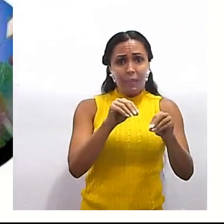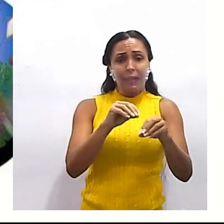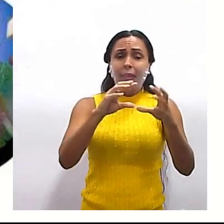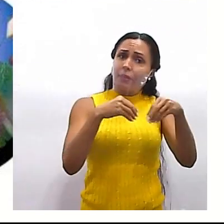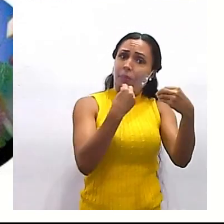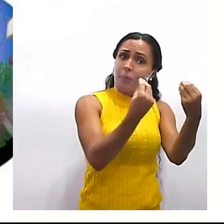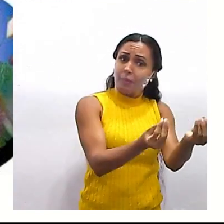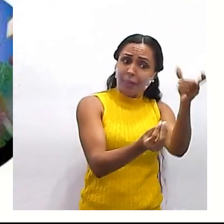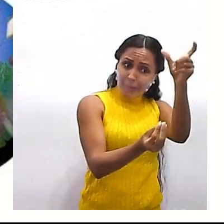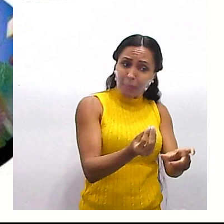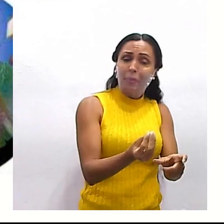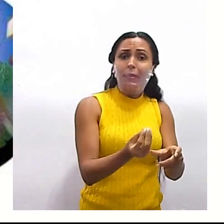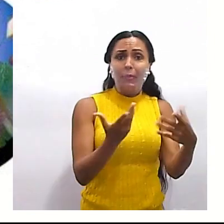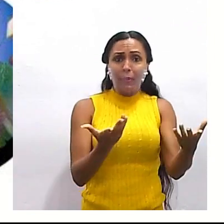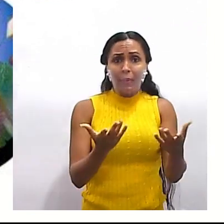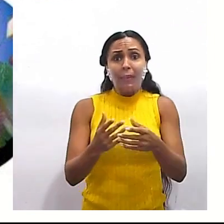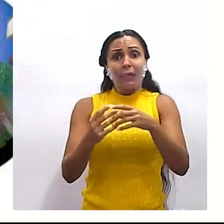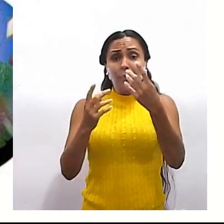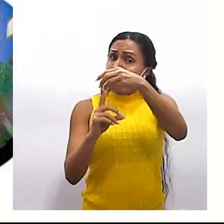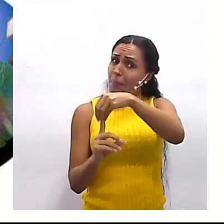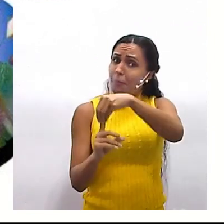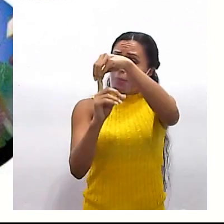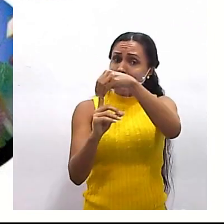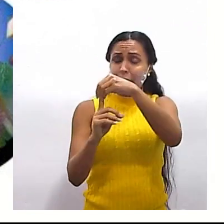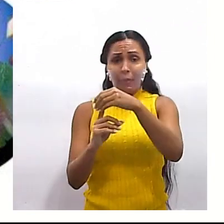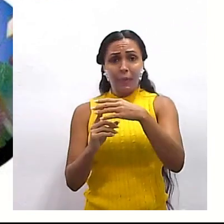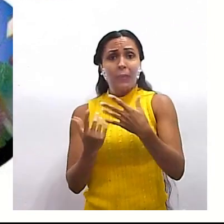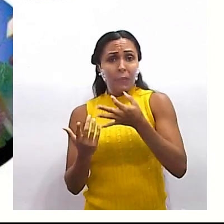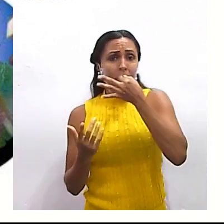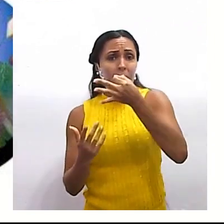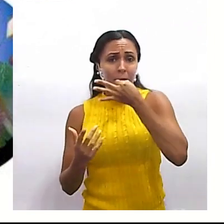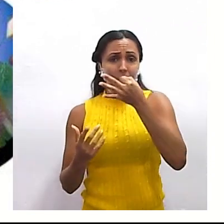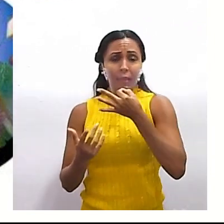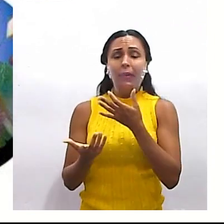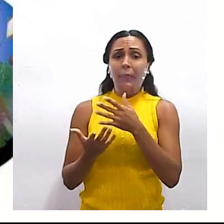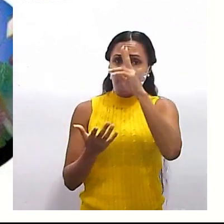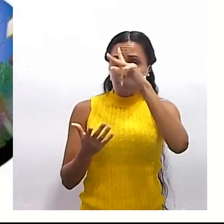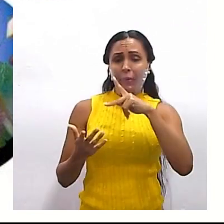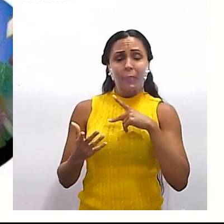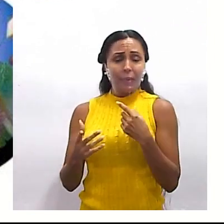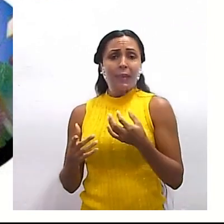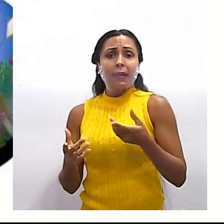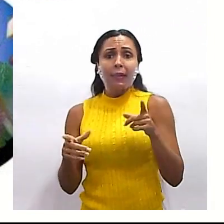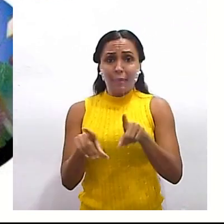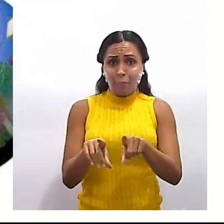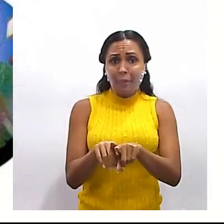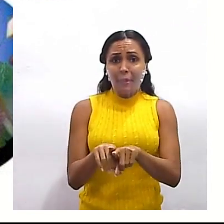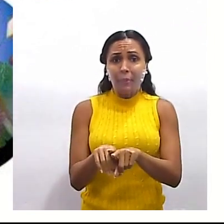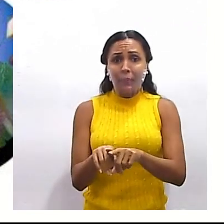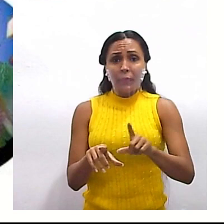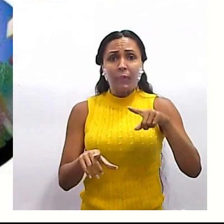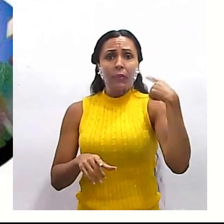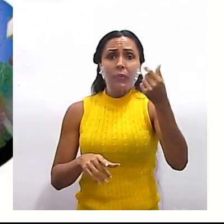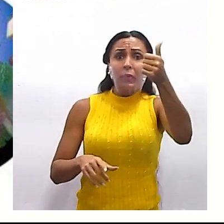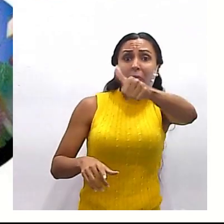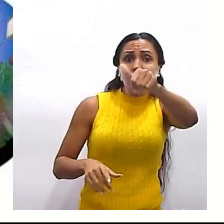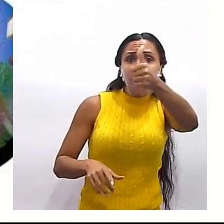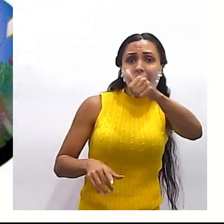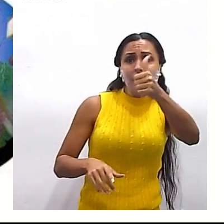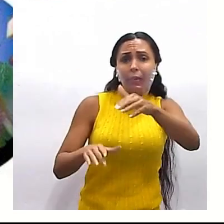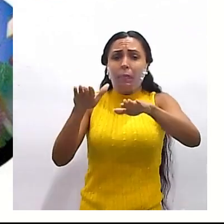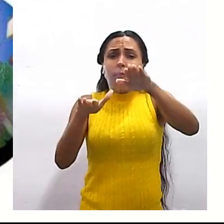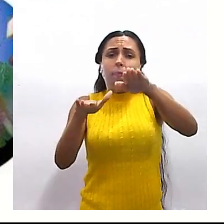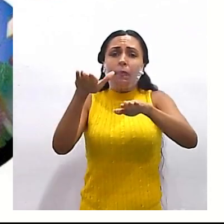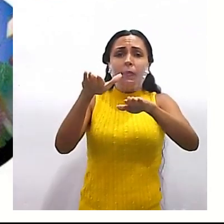o cliente. Isso é um tópico principal para mim também, porque é onde a gente vai avaliar o nível de